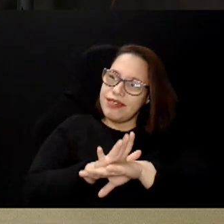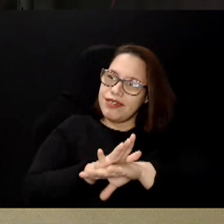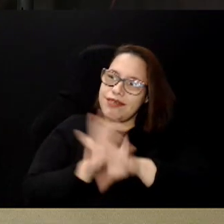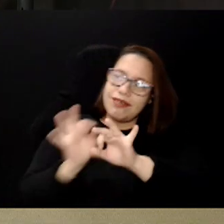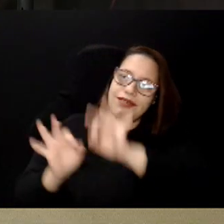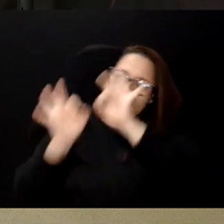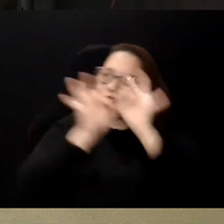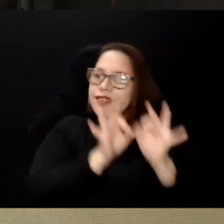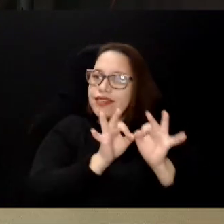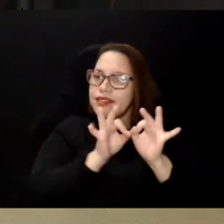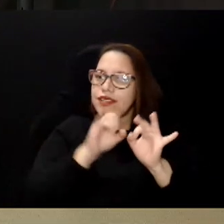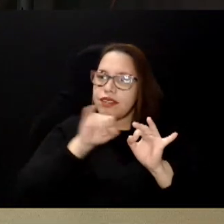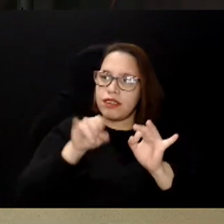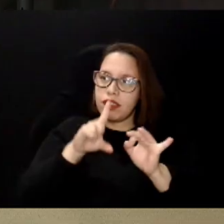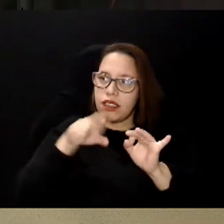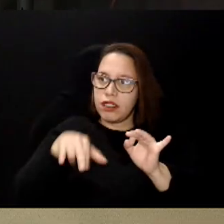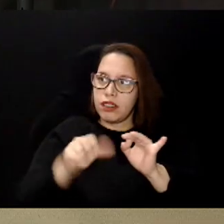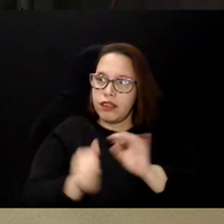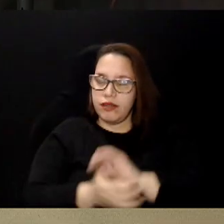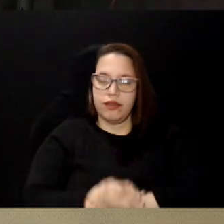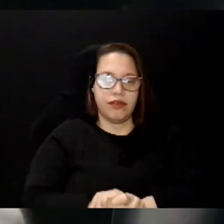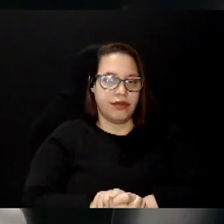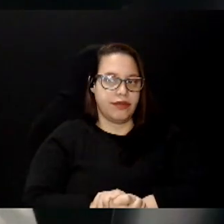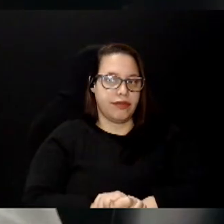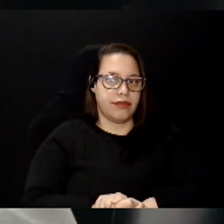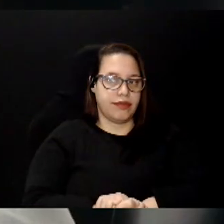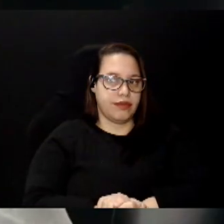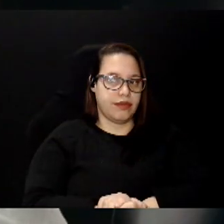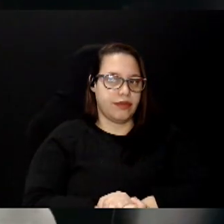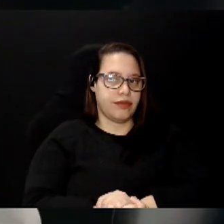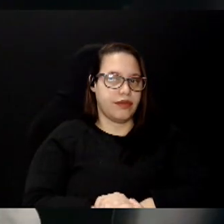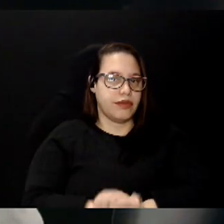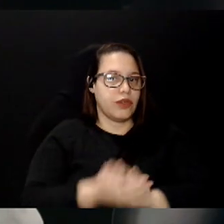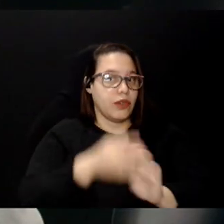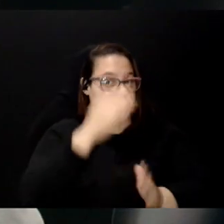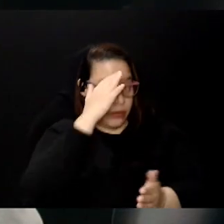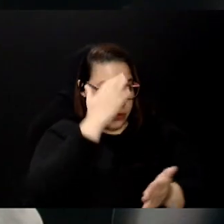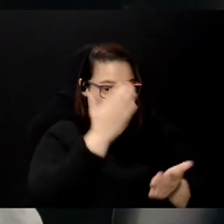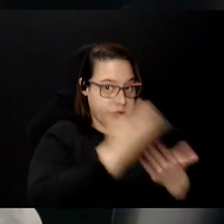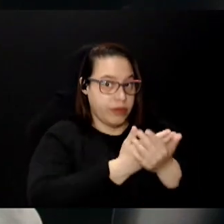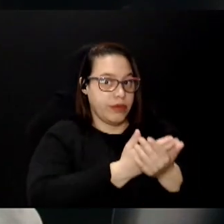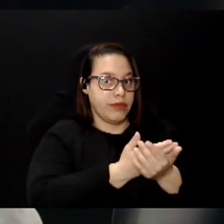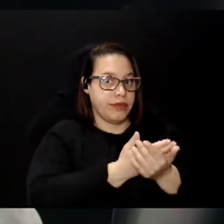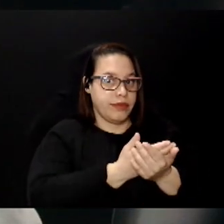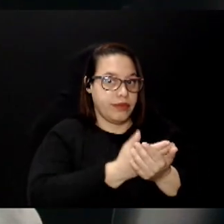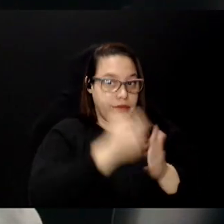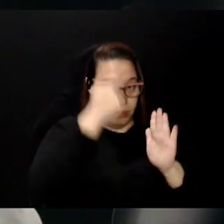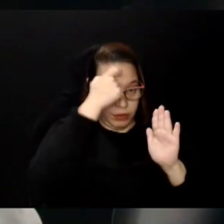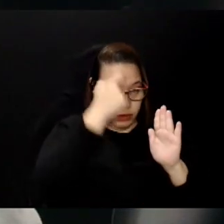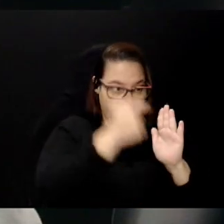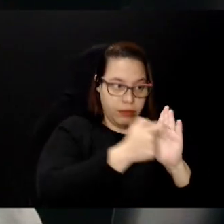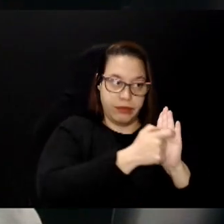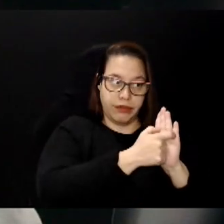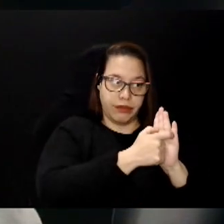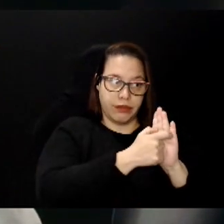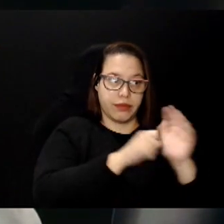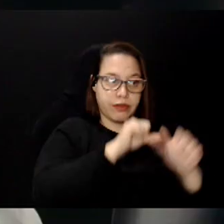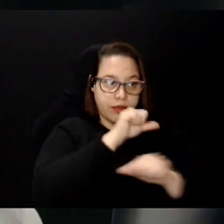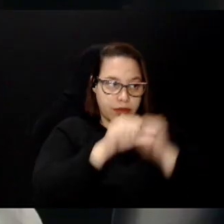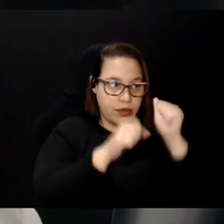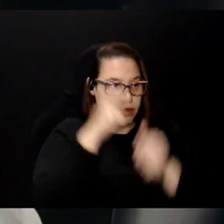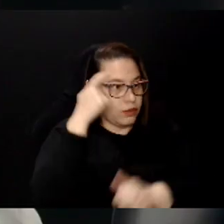Bom, eu tenho uma convicção, né, de que a inteligência artificial é uma revolução cognitiva e não uma